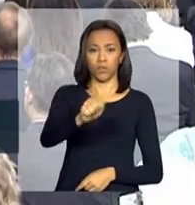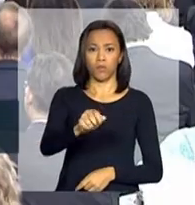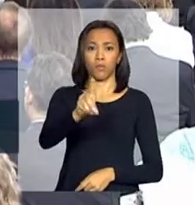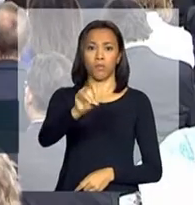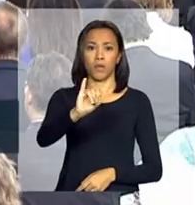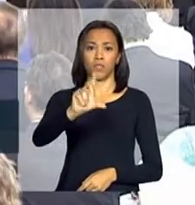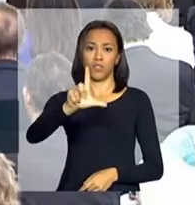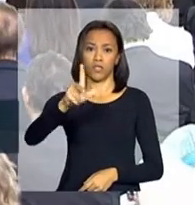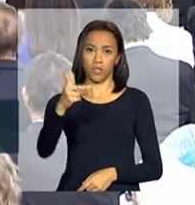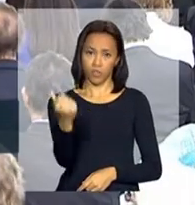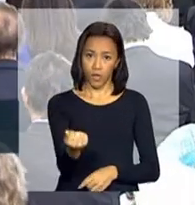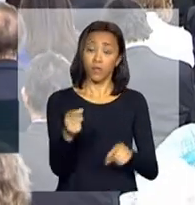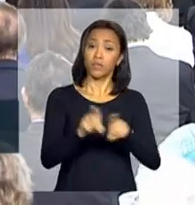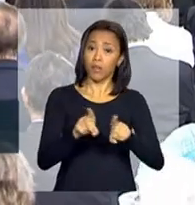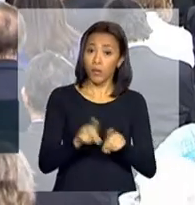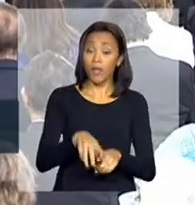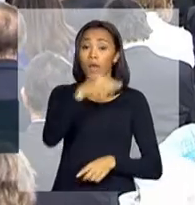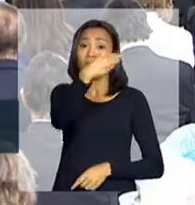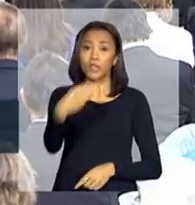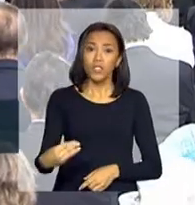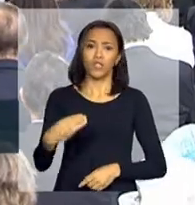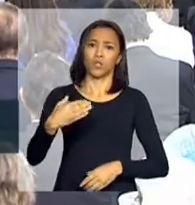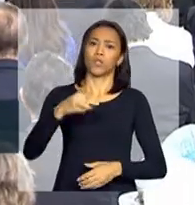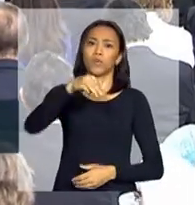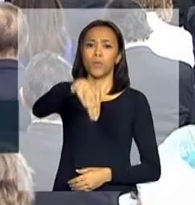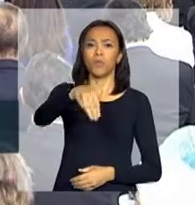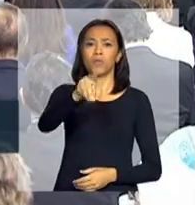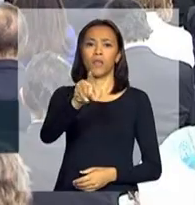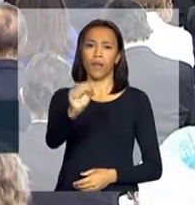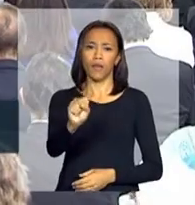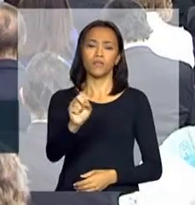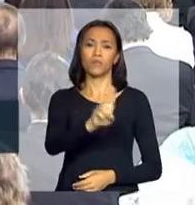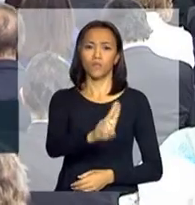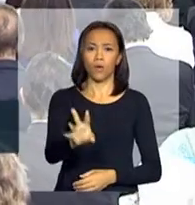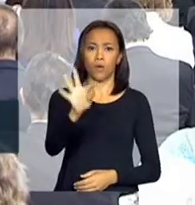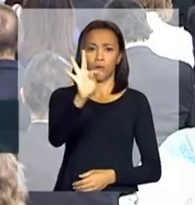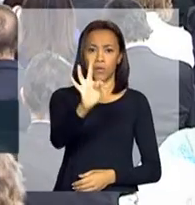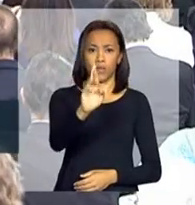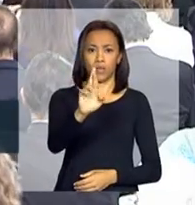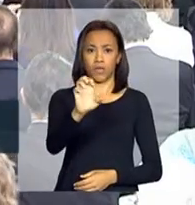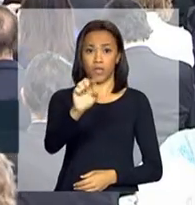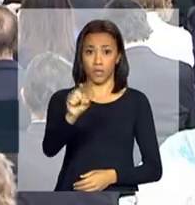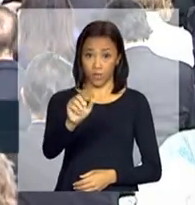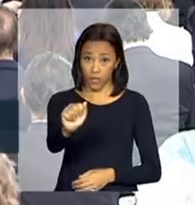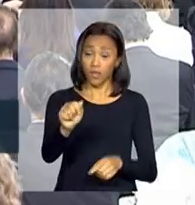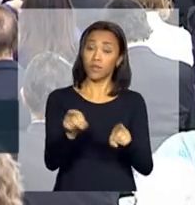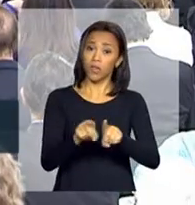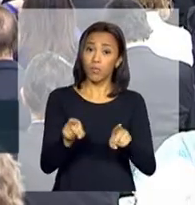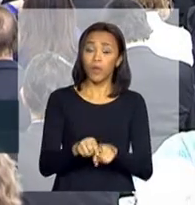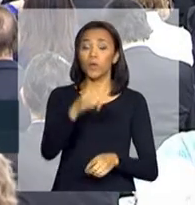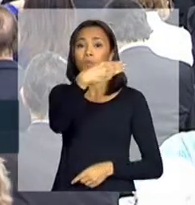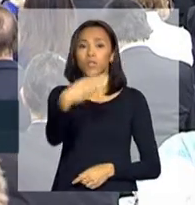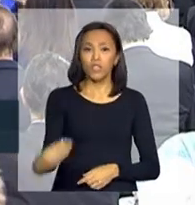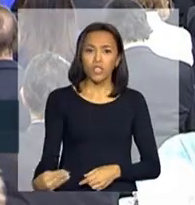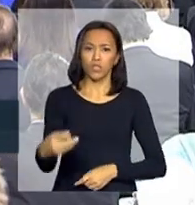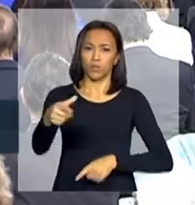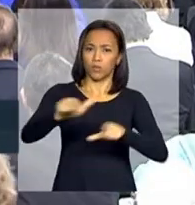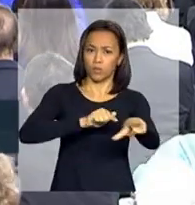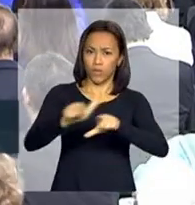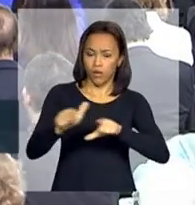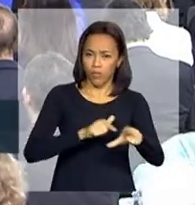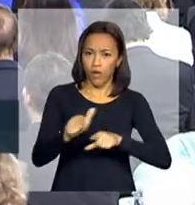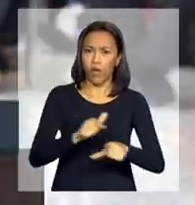a ministra do Desenvolvimento Social e combate à fome Tereza Campello e o ministro do trabalho e do emprego